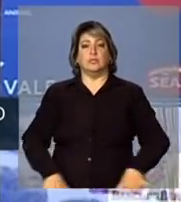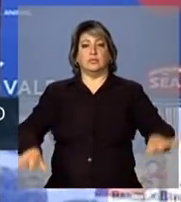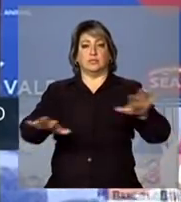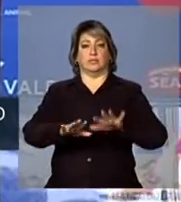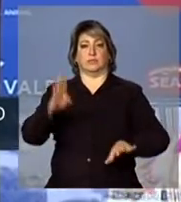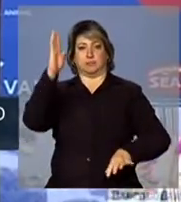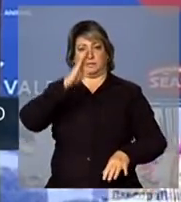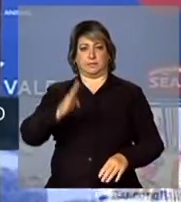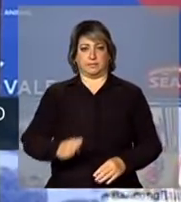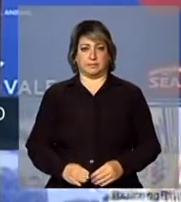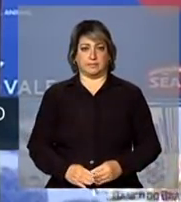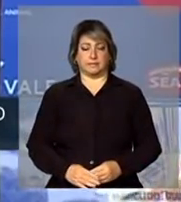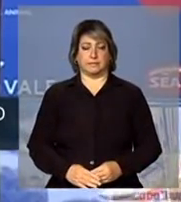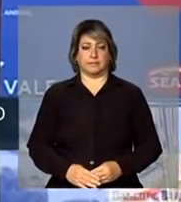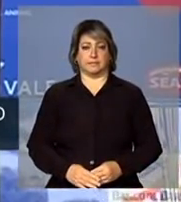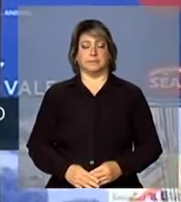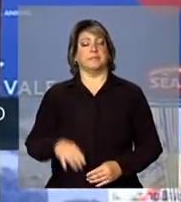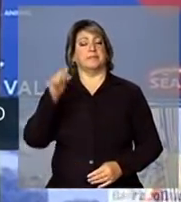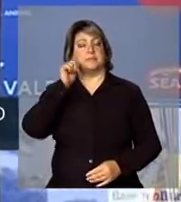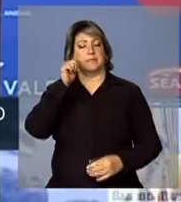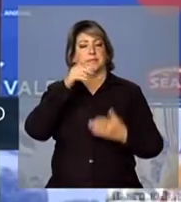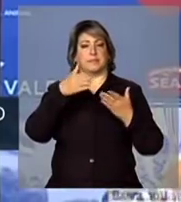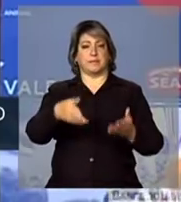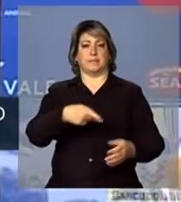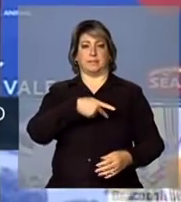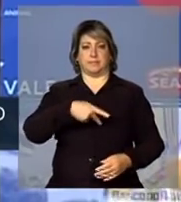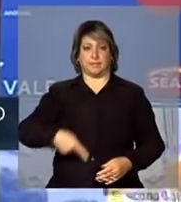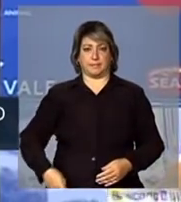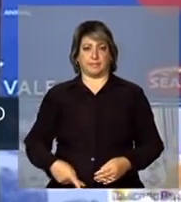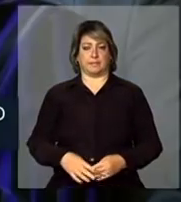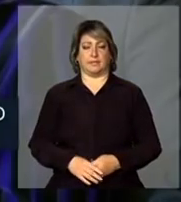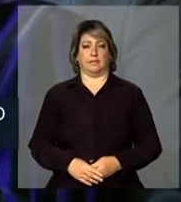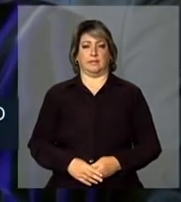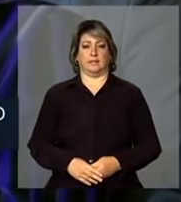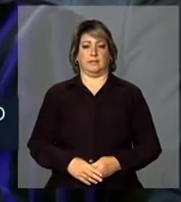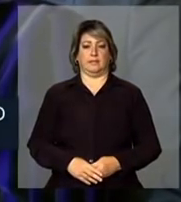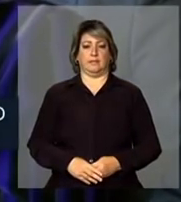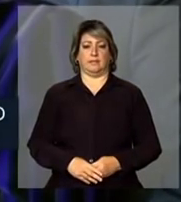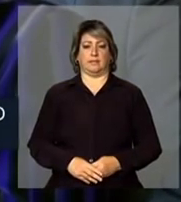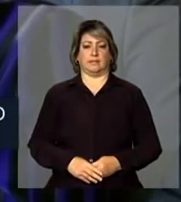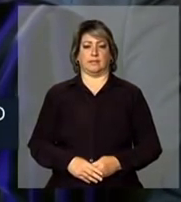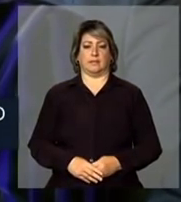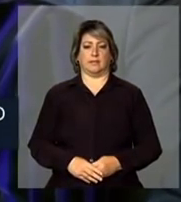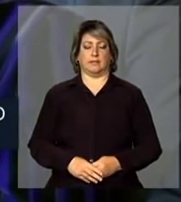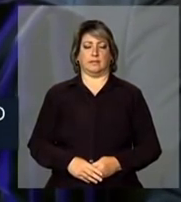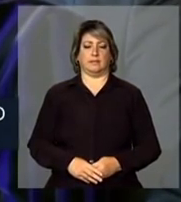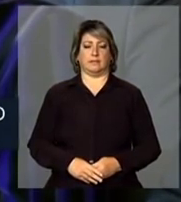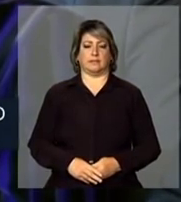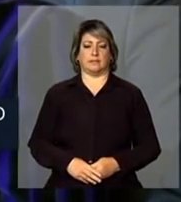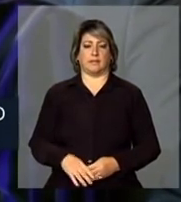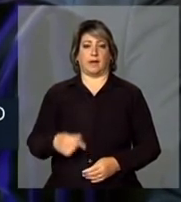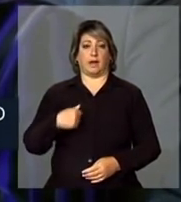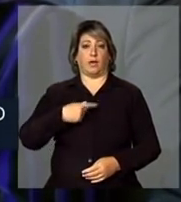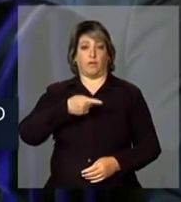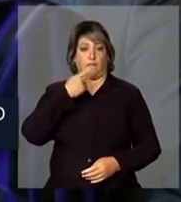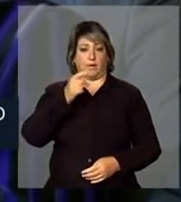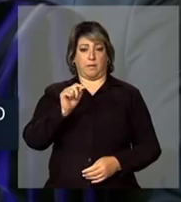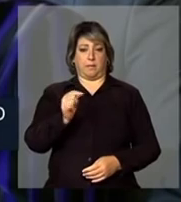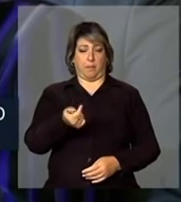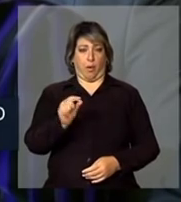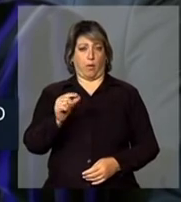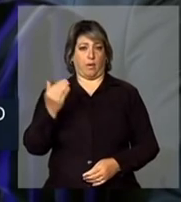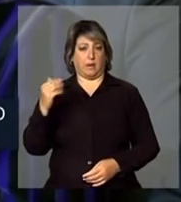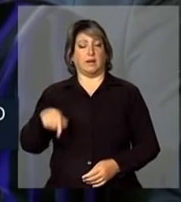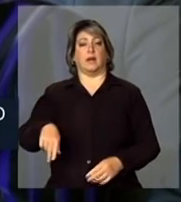nacional. Senhora Presidenta Dilma Rousseff, eu disse há pouco que Uberaba